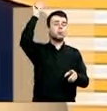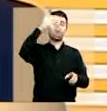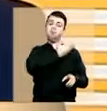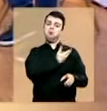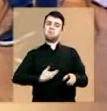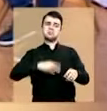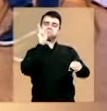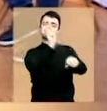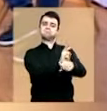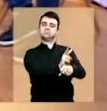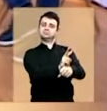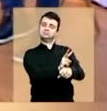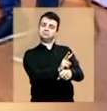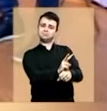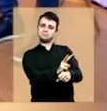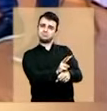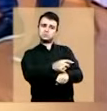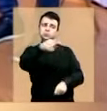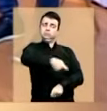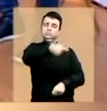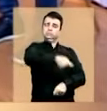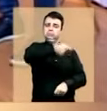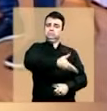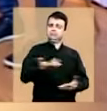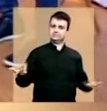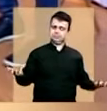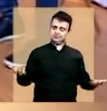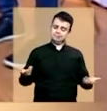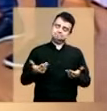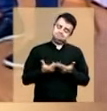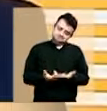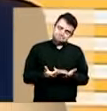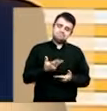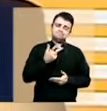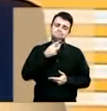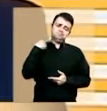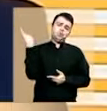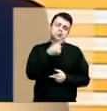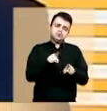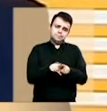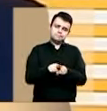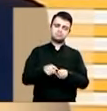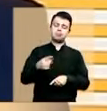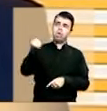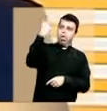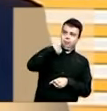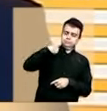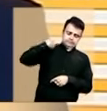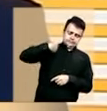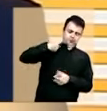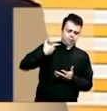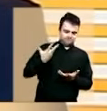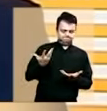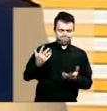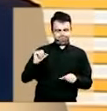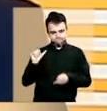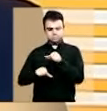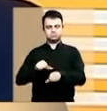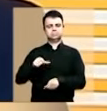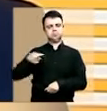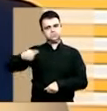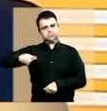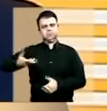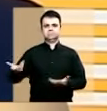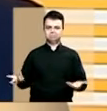imposição. E, infelizmente, somos assim, né? Tem coisas que mudamos por imposição. E quando falamos de